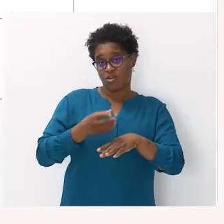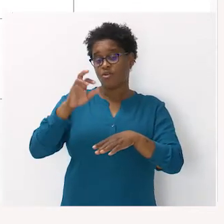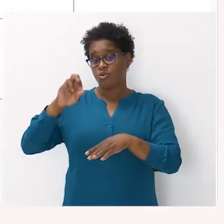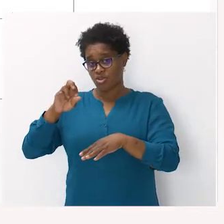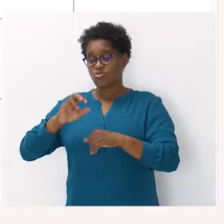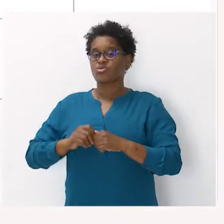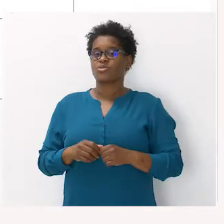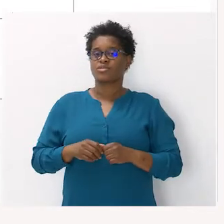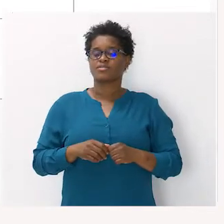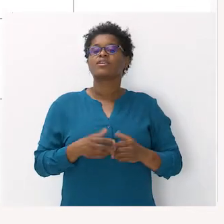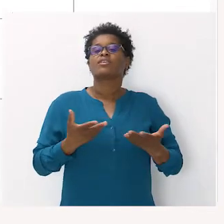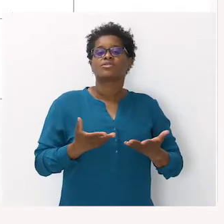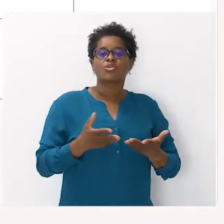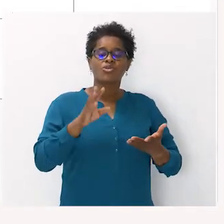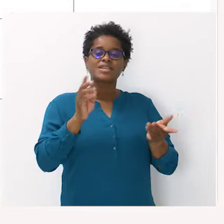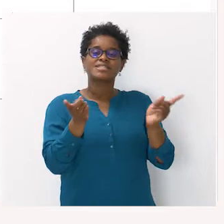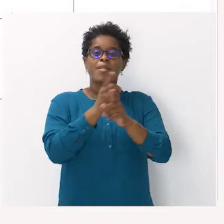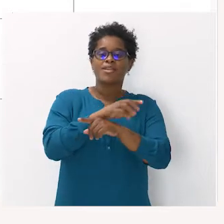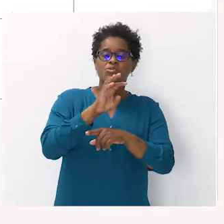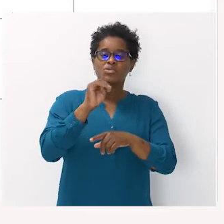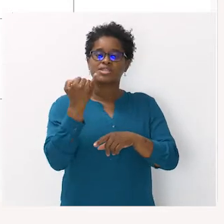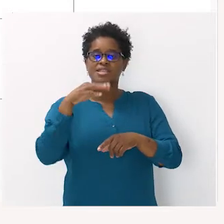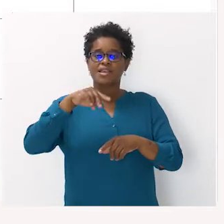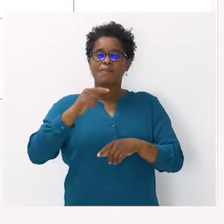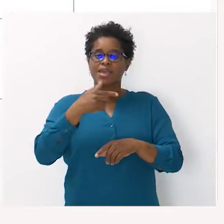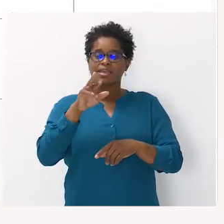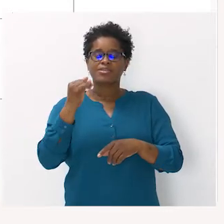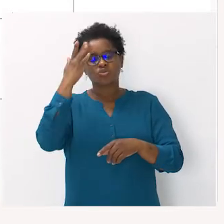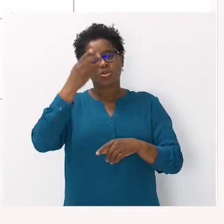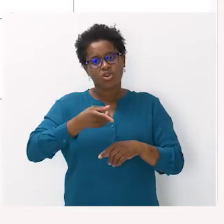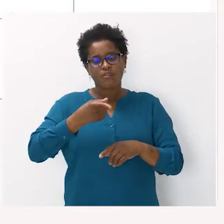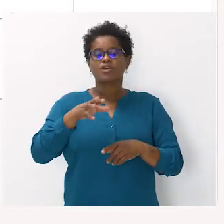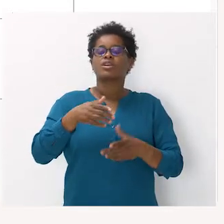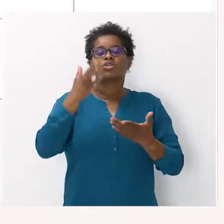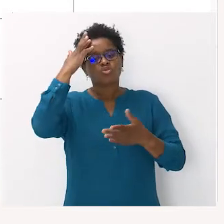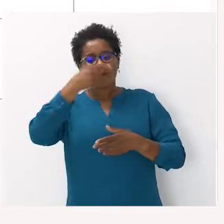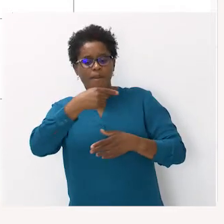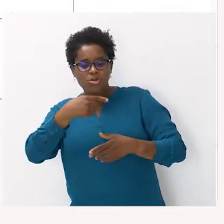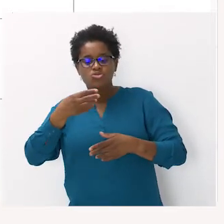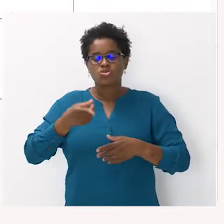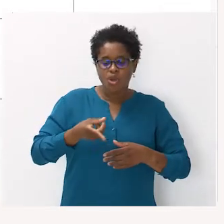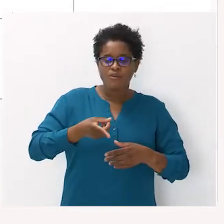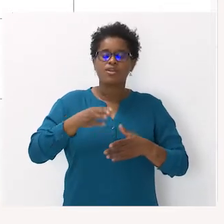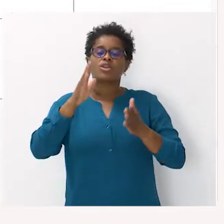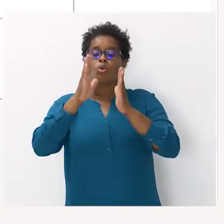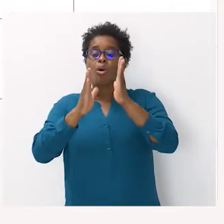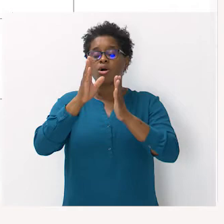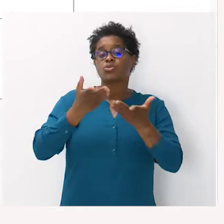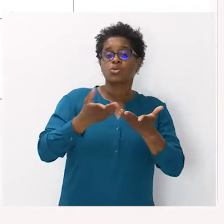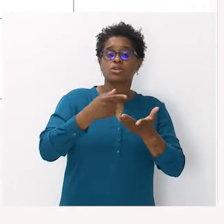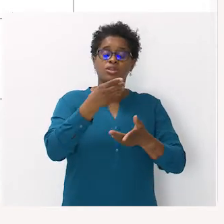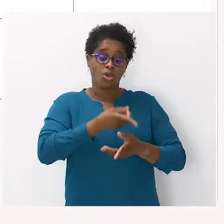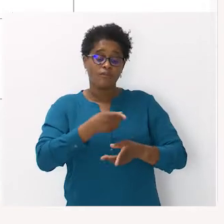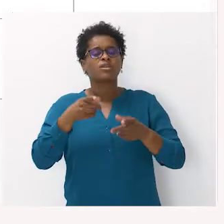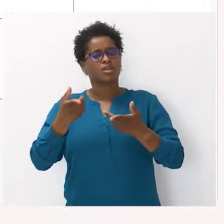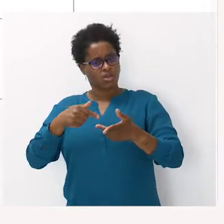é 8. Simétrico do número 9 é o número menos 9. E o módulo de